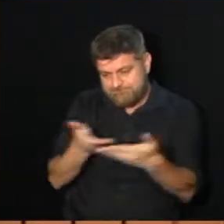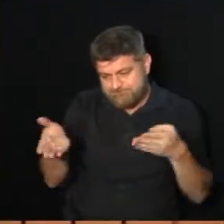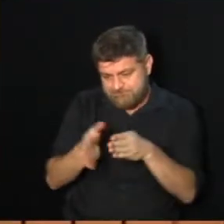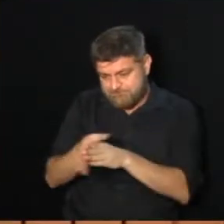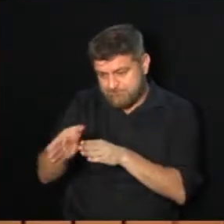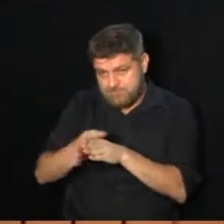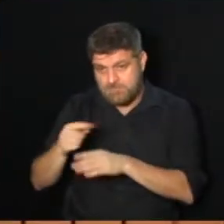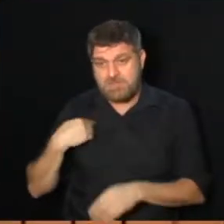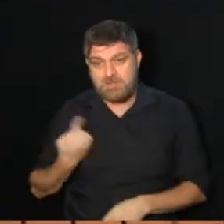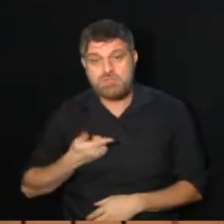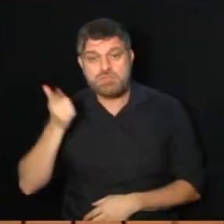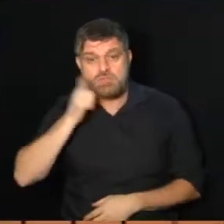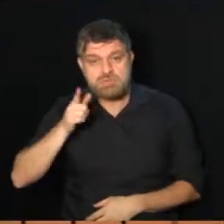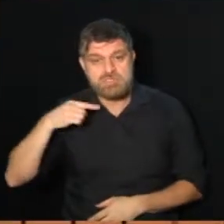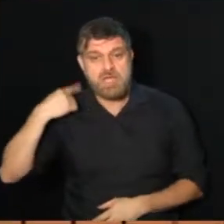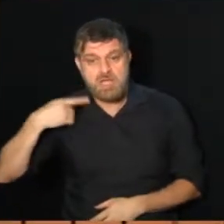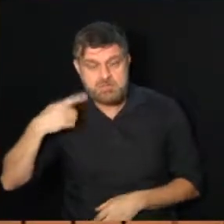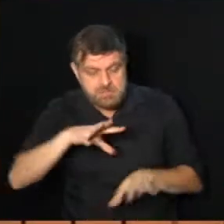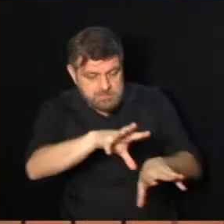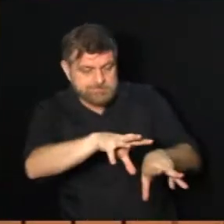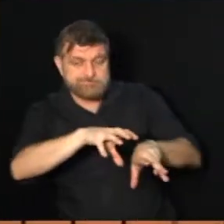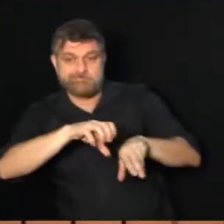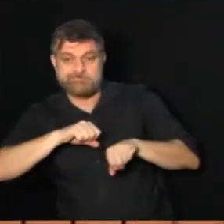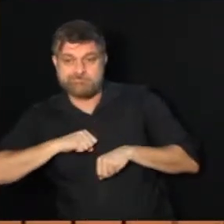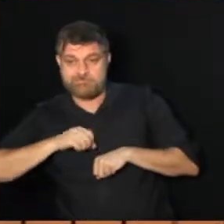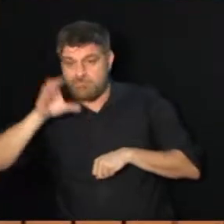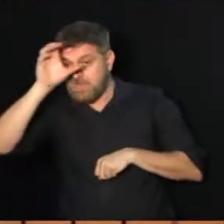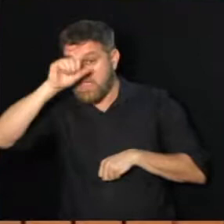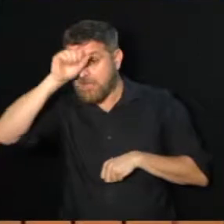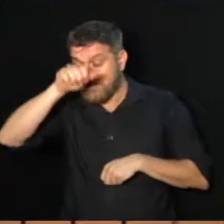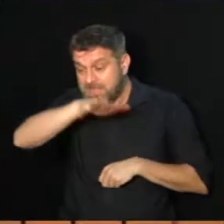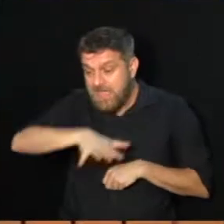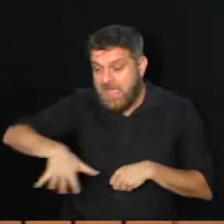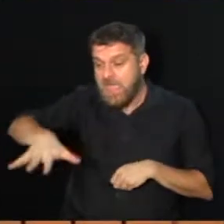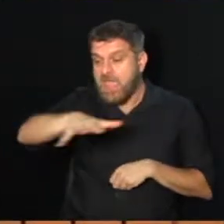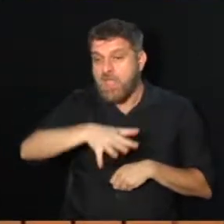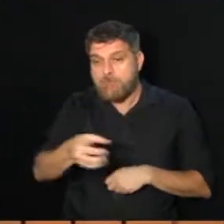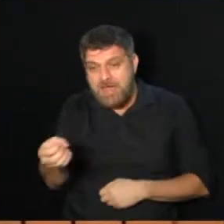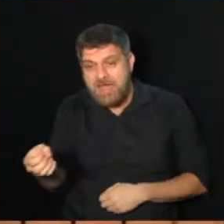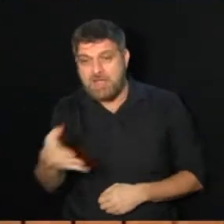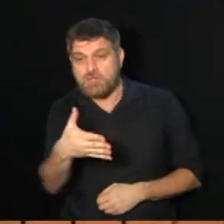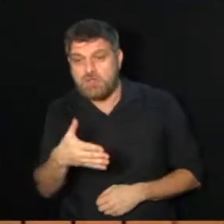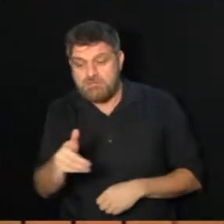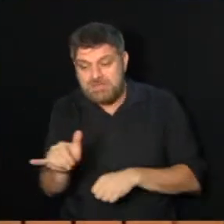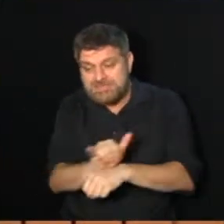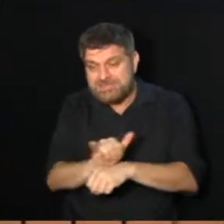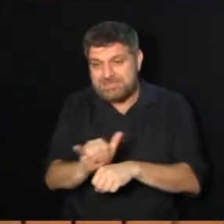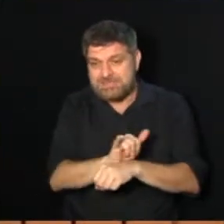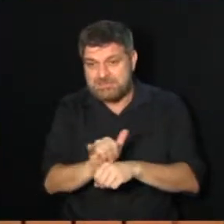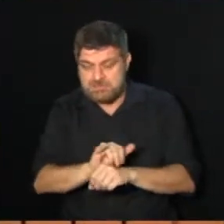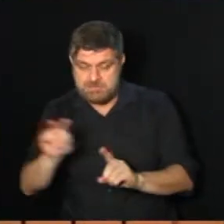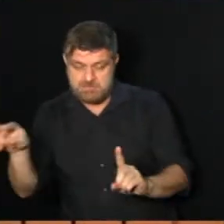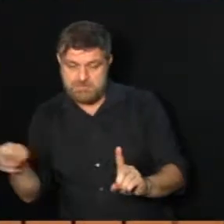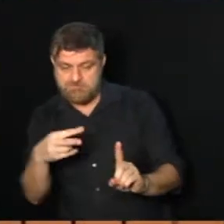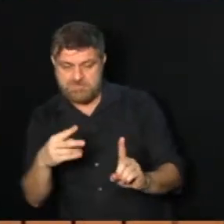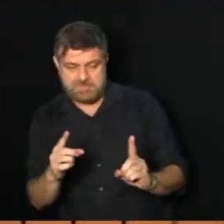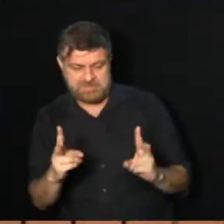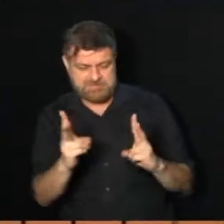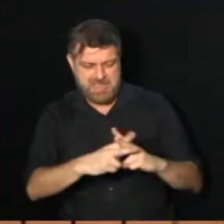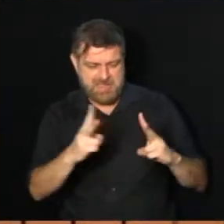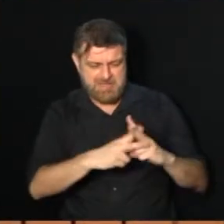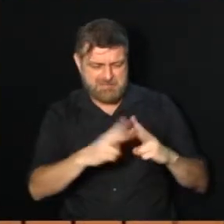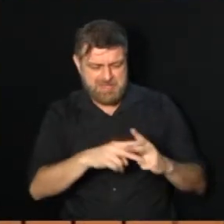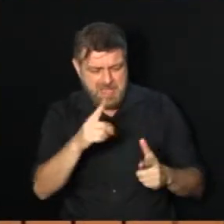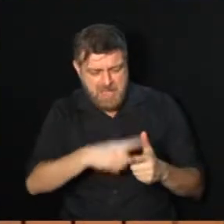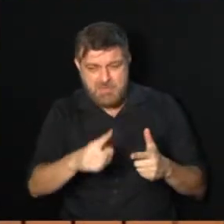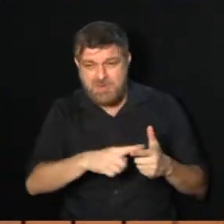para a advocacia, para os advogados, as advogadas, essa nova área, essa nova forma de olhar para o conflito, olhar para o problema